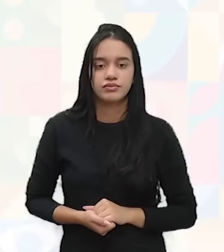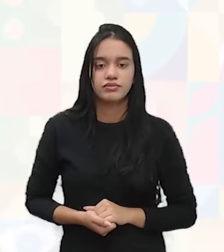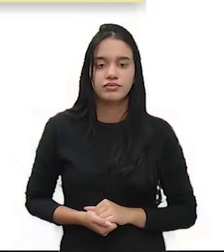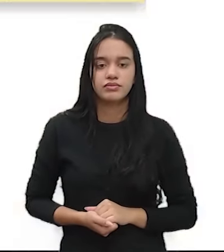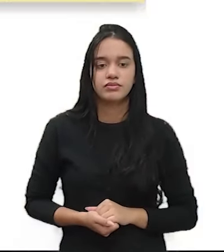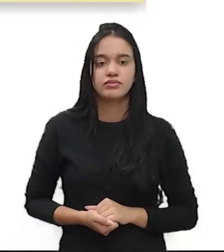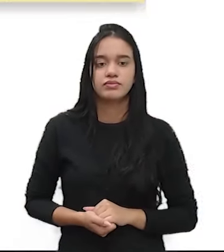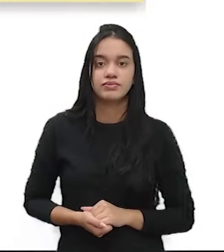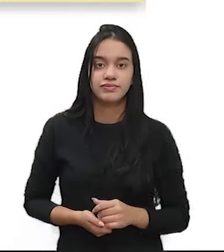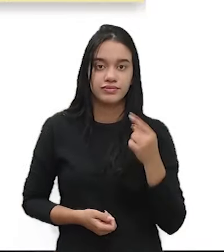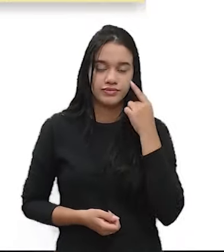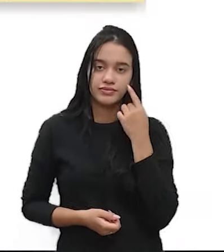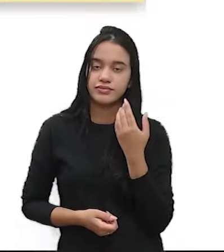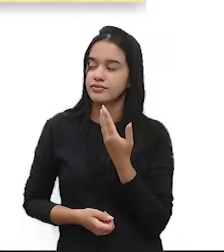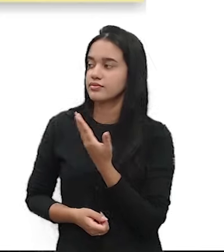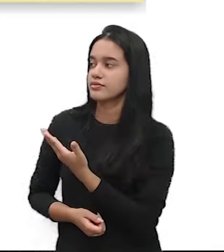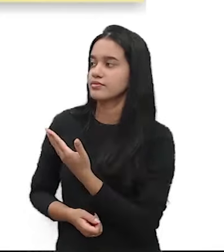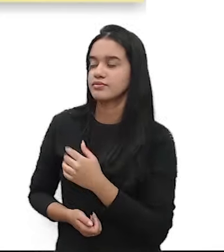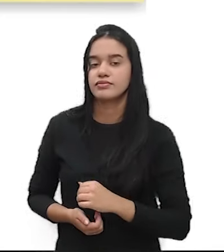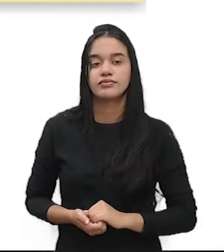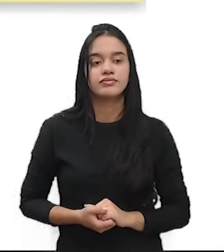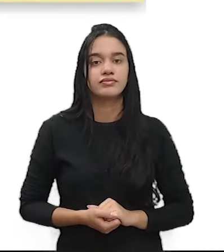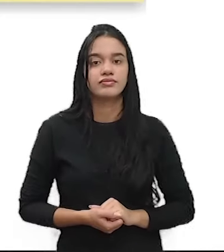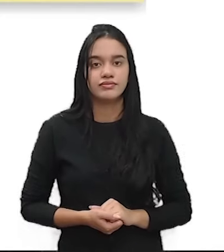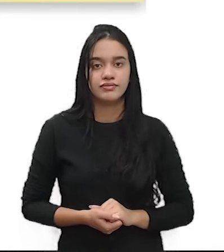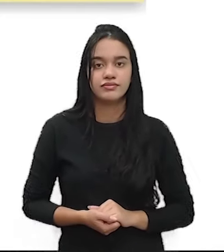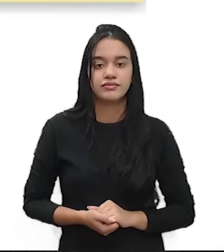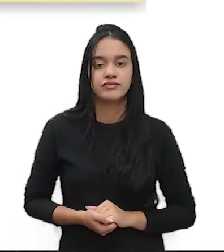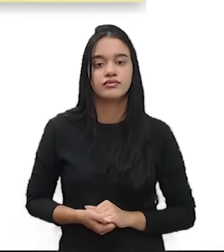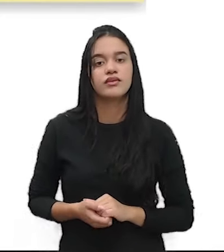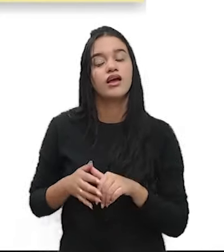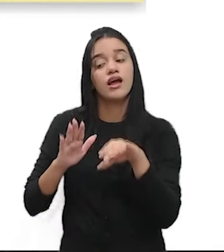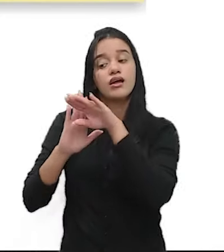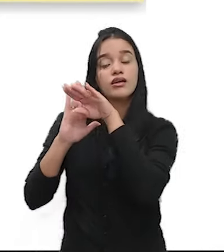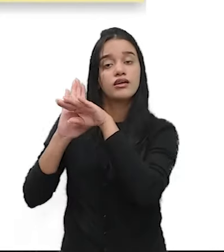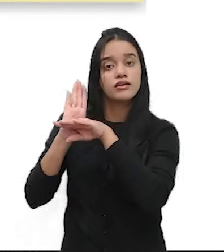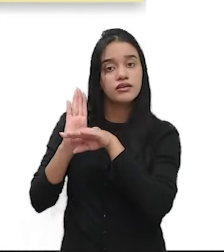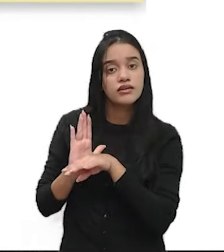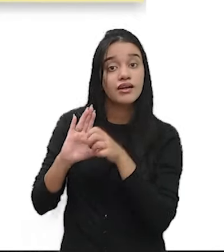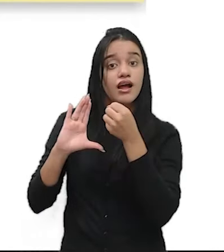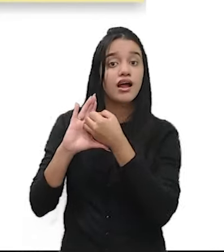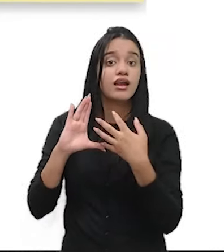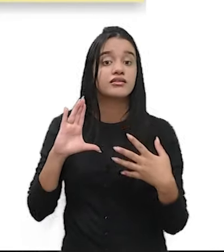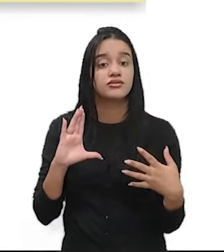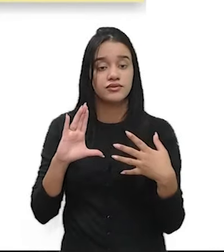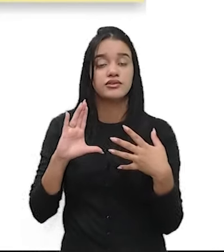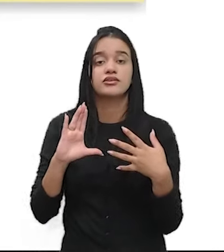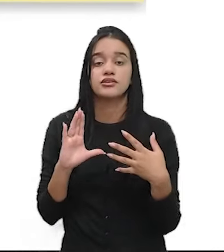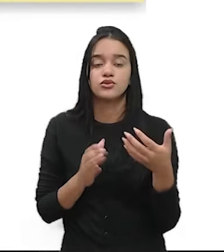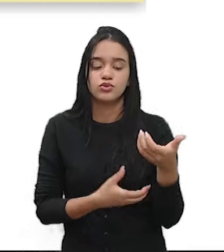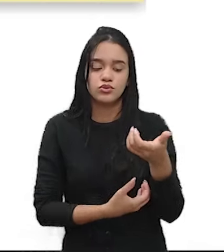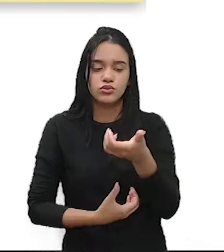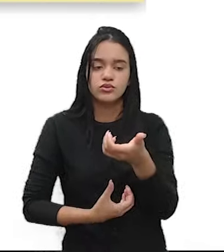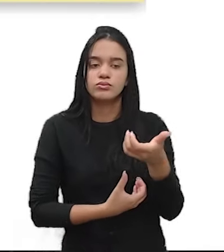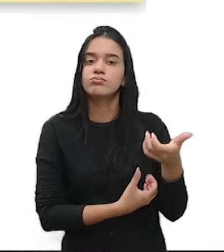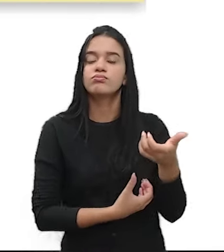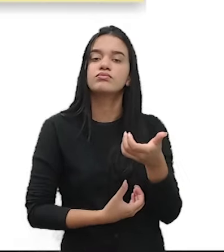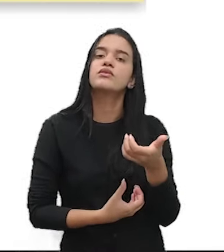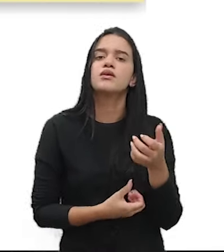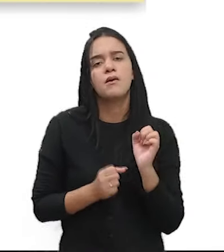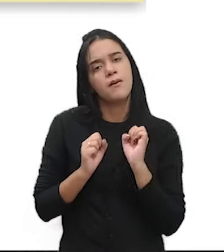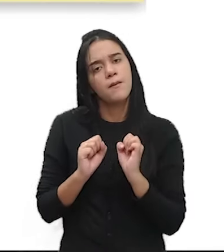um outro ponto que a gente deve levar em consideração são as classificações dos extintores de incêndio tá ele pode ser classificado